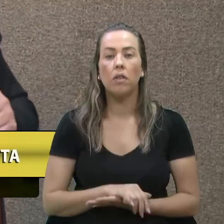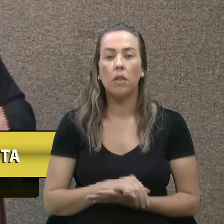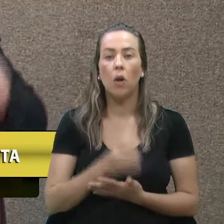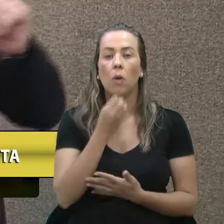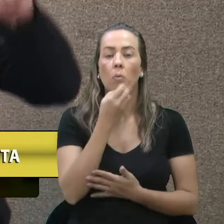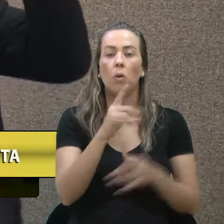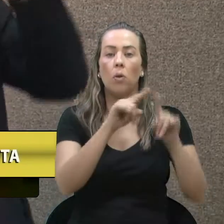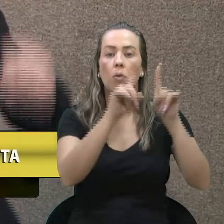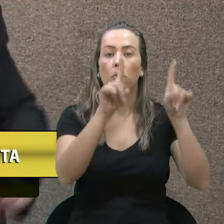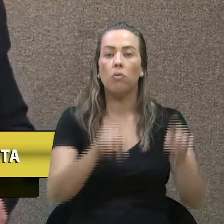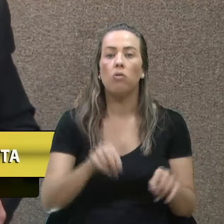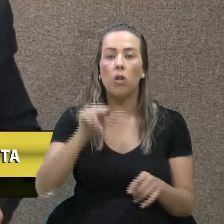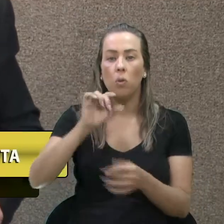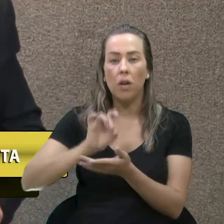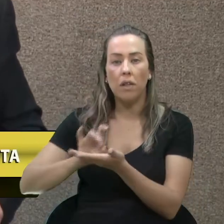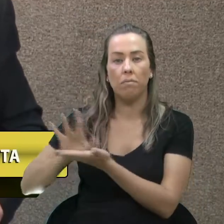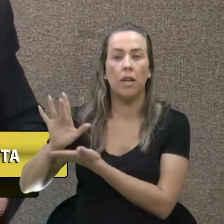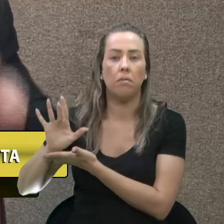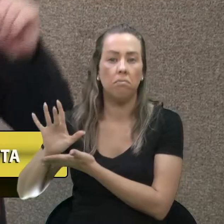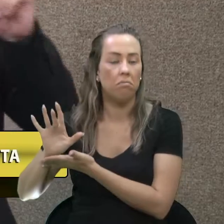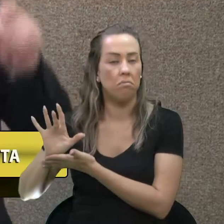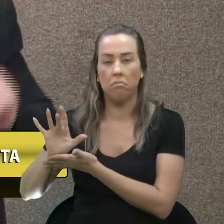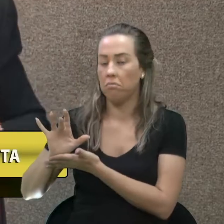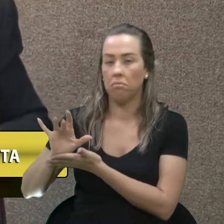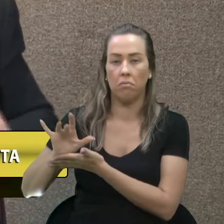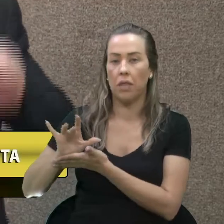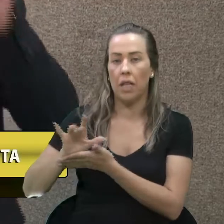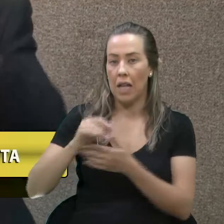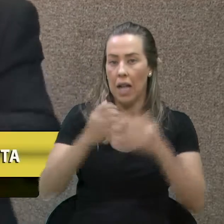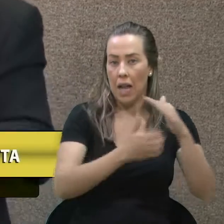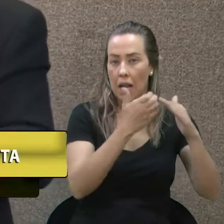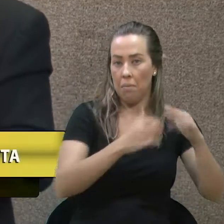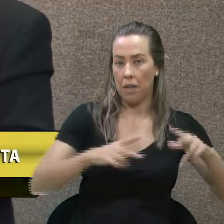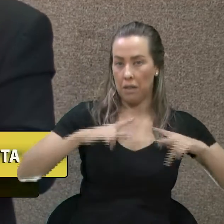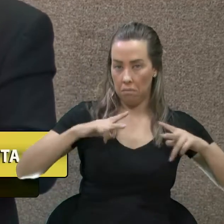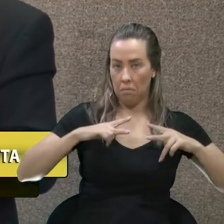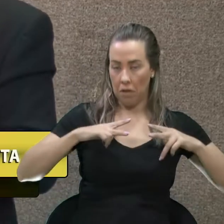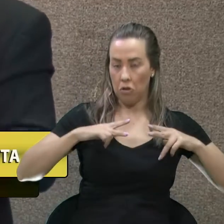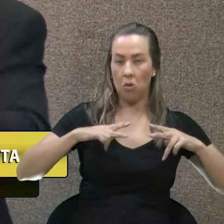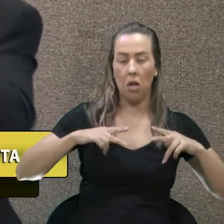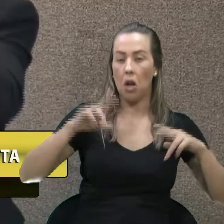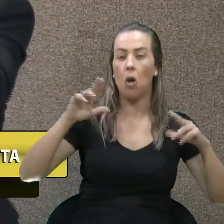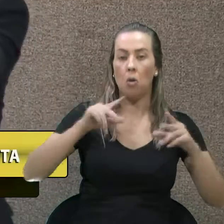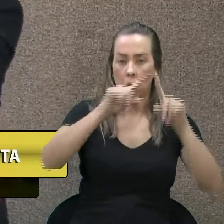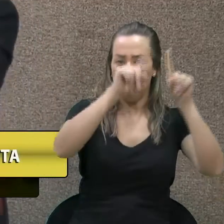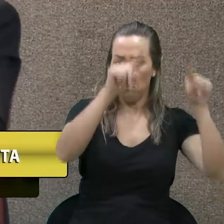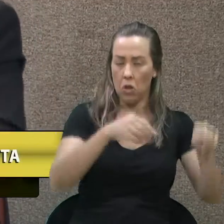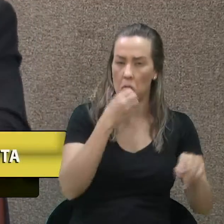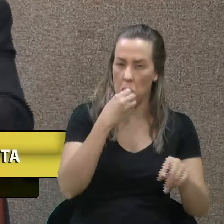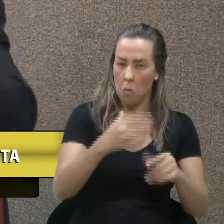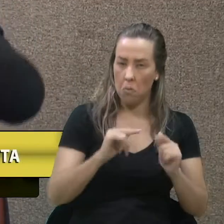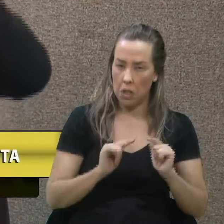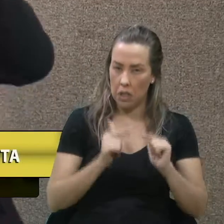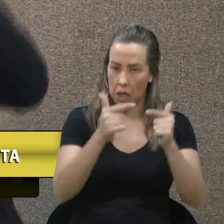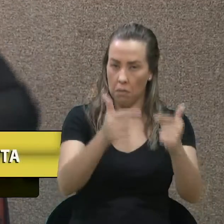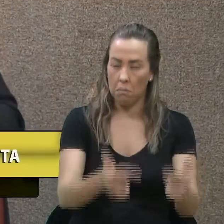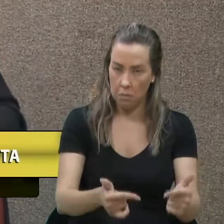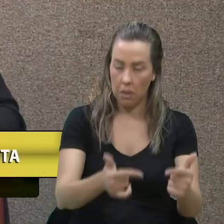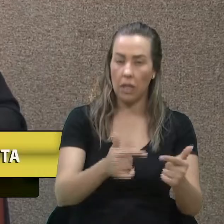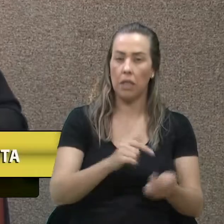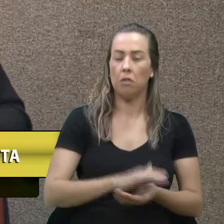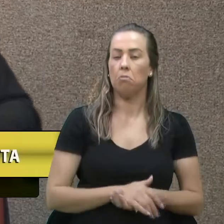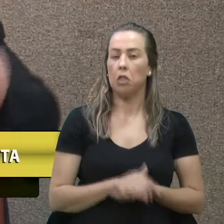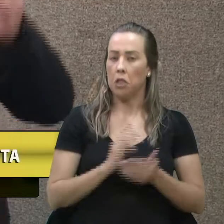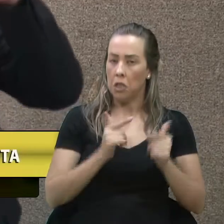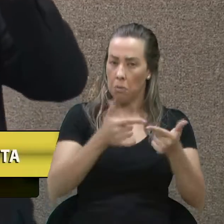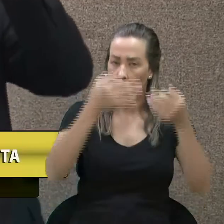funcionários nunca são demitidos. Na iniciativa privada, um bom funcionário, um funcionário que produz, um funcionário que veste a